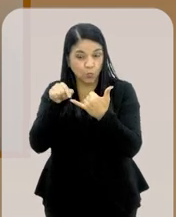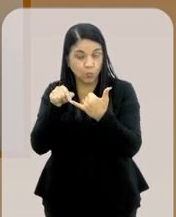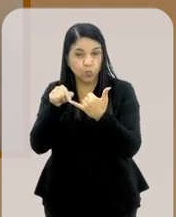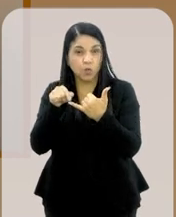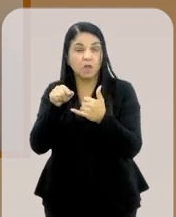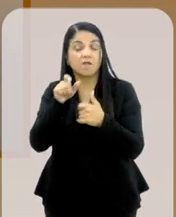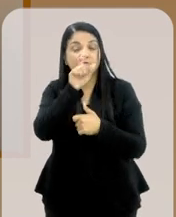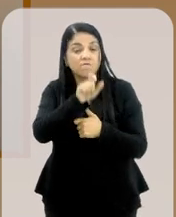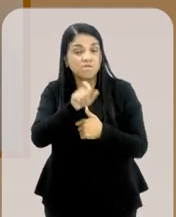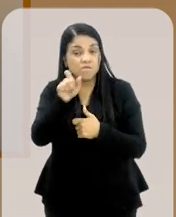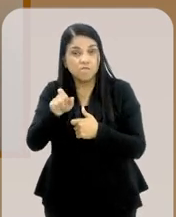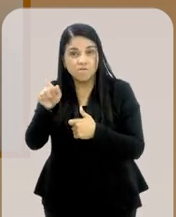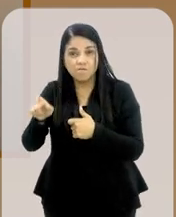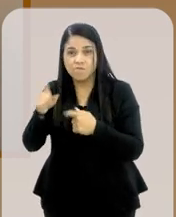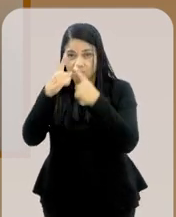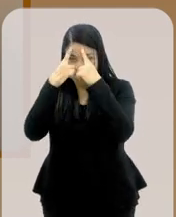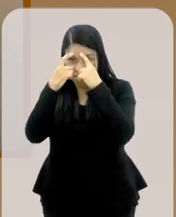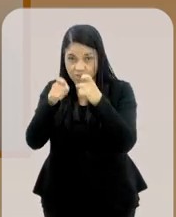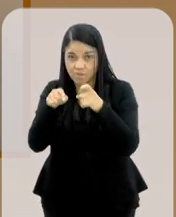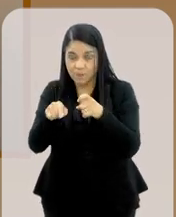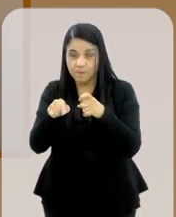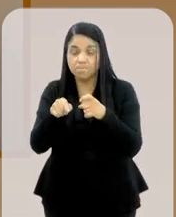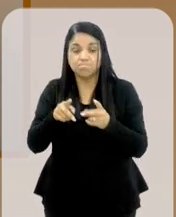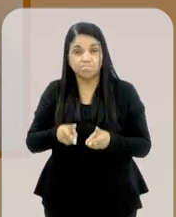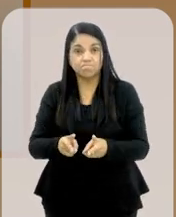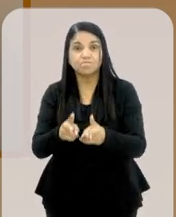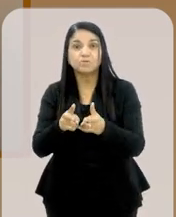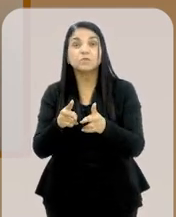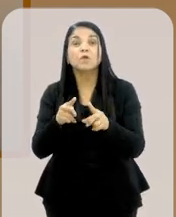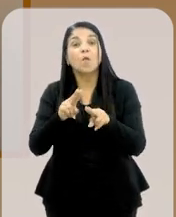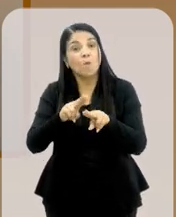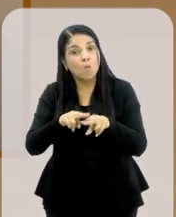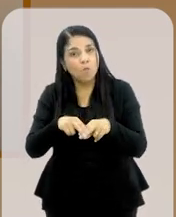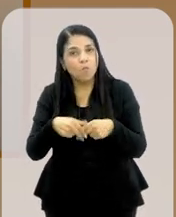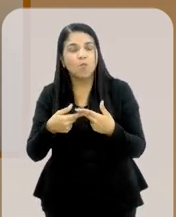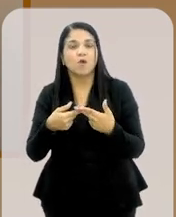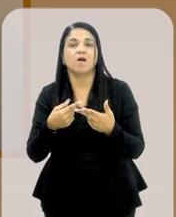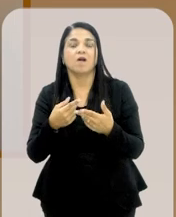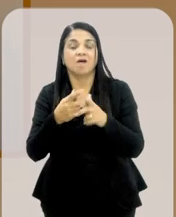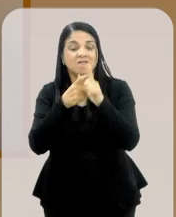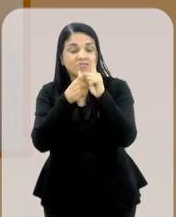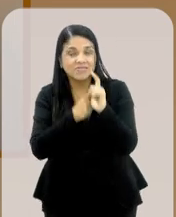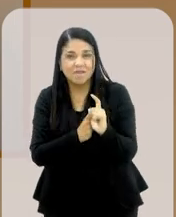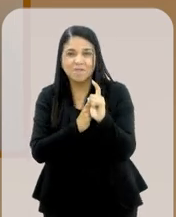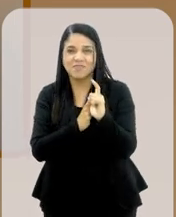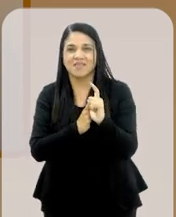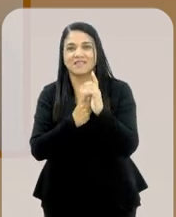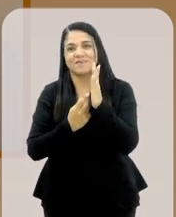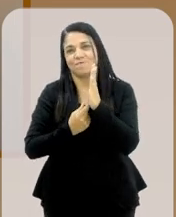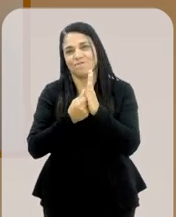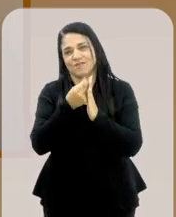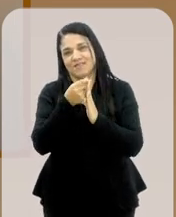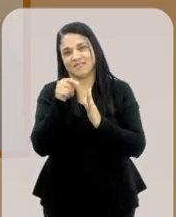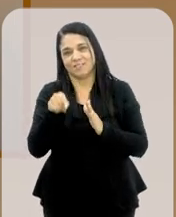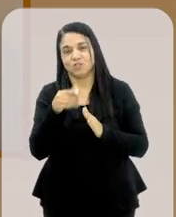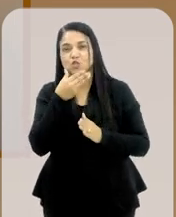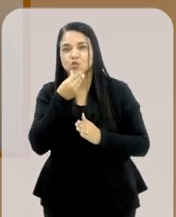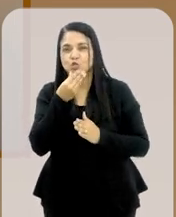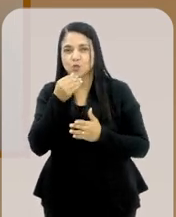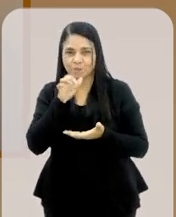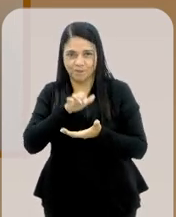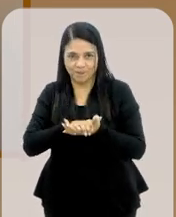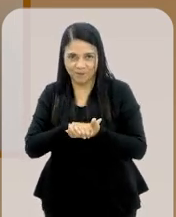mulheres acabam sendo vítimas de violência e permanecendo nessa situação em função da dependência